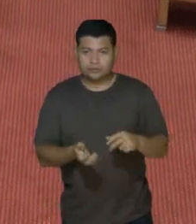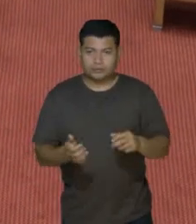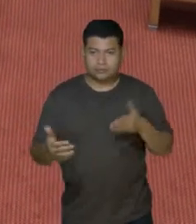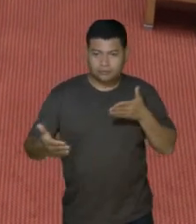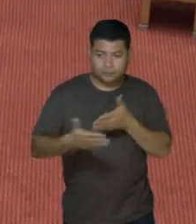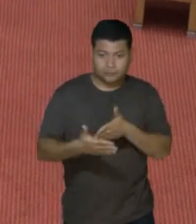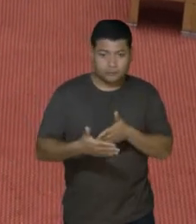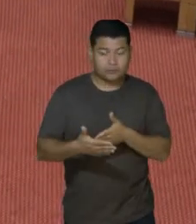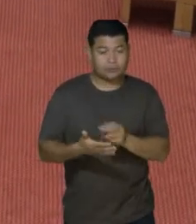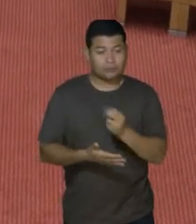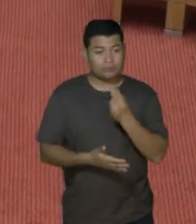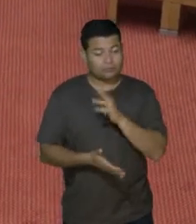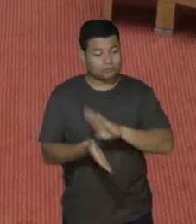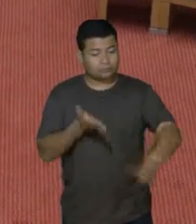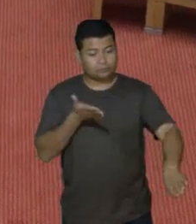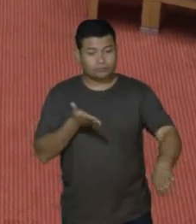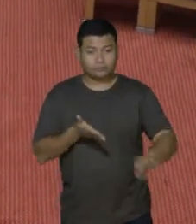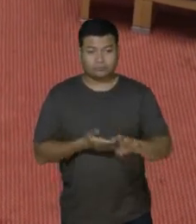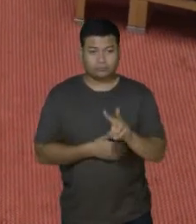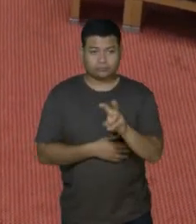seu projeto.